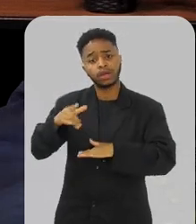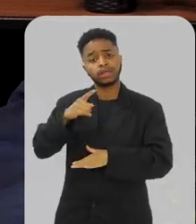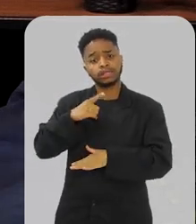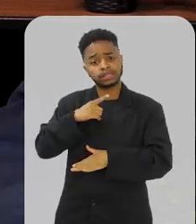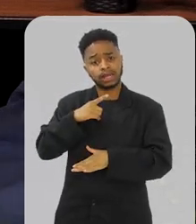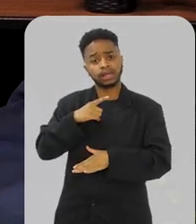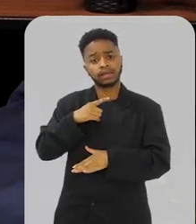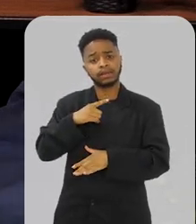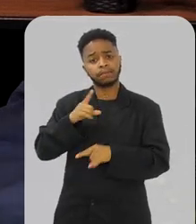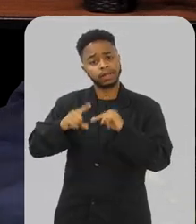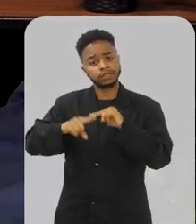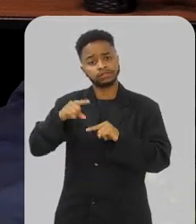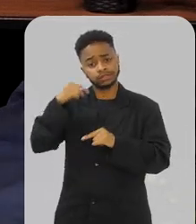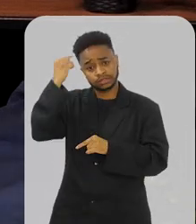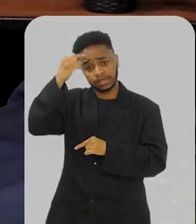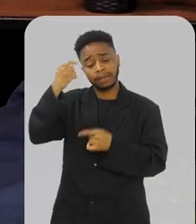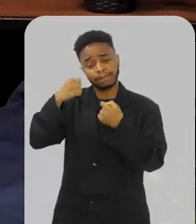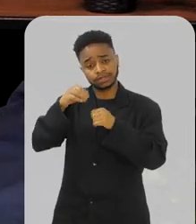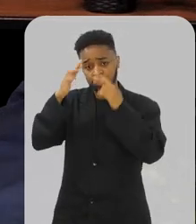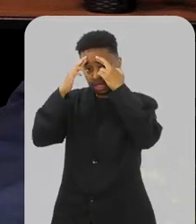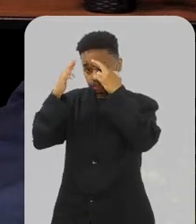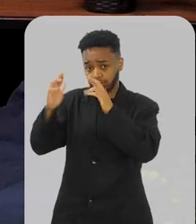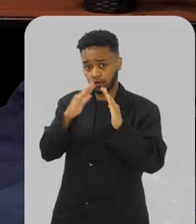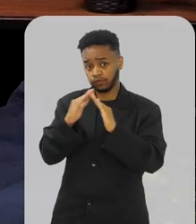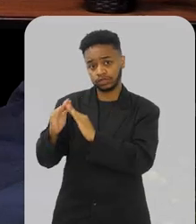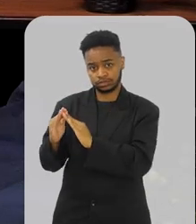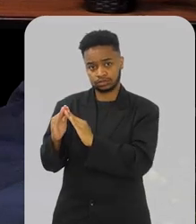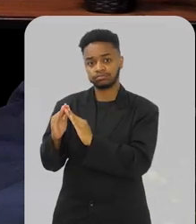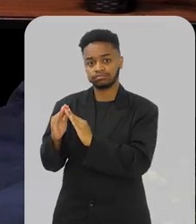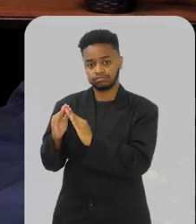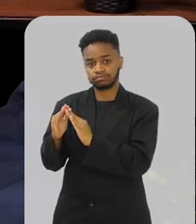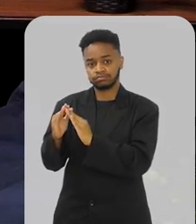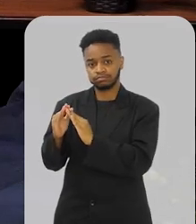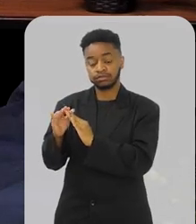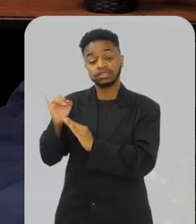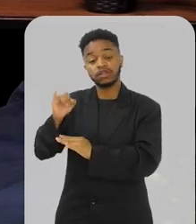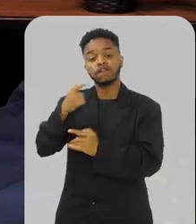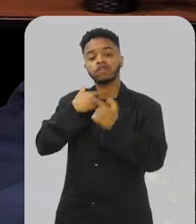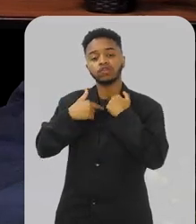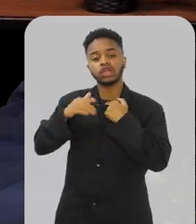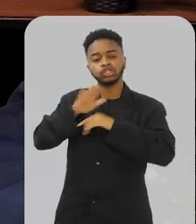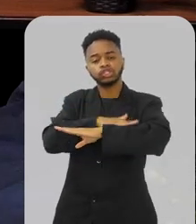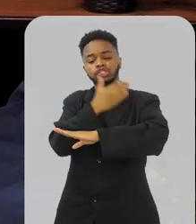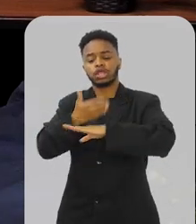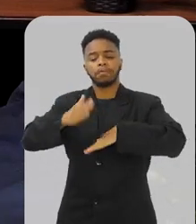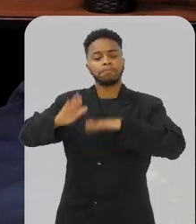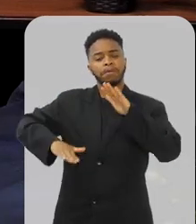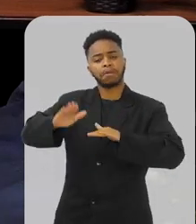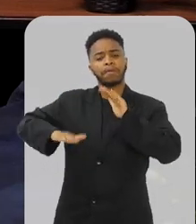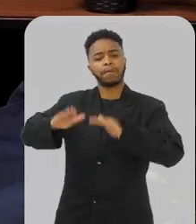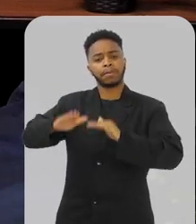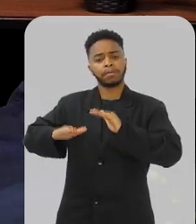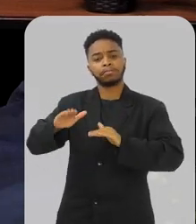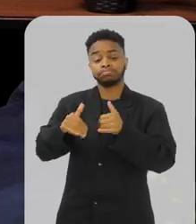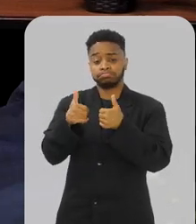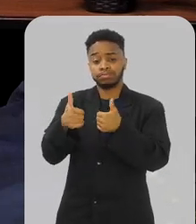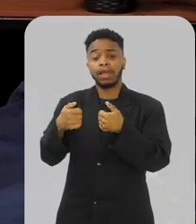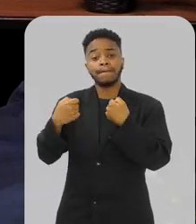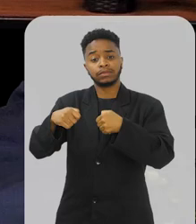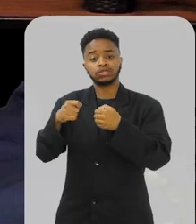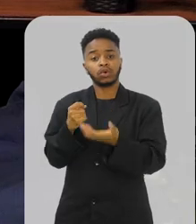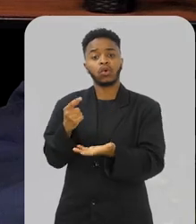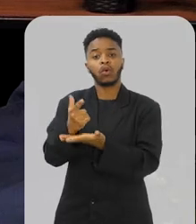nossos sagrados, temos que respeitar o vizinho. Se você quer bater 24 horas, você tem que